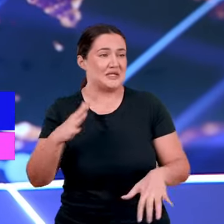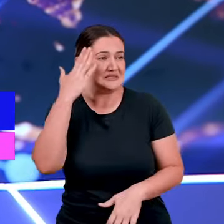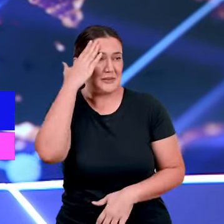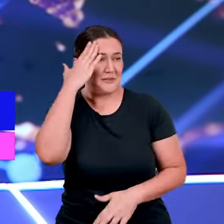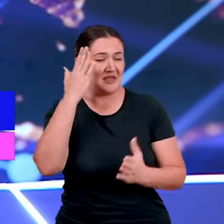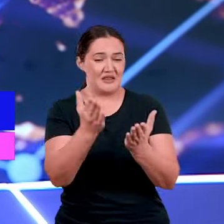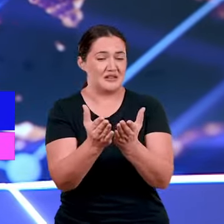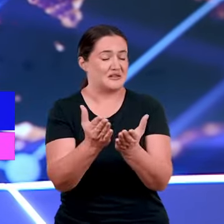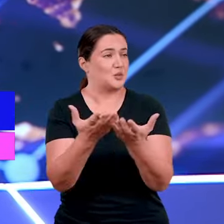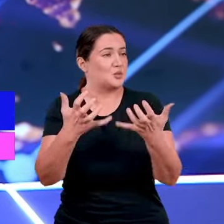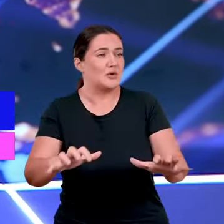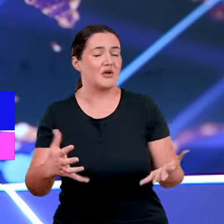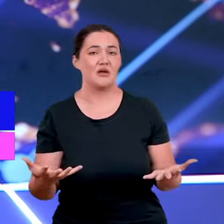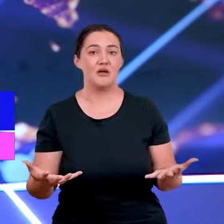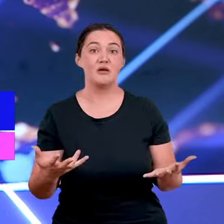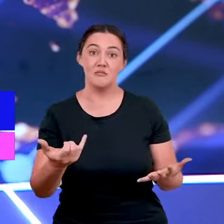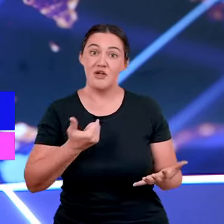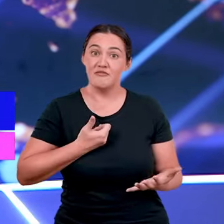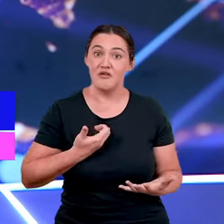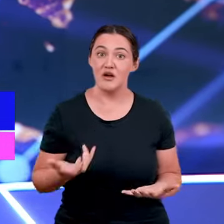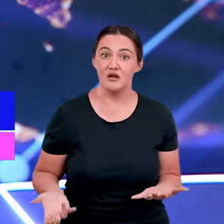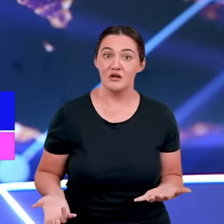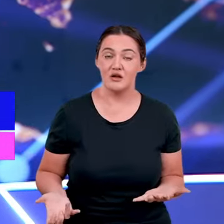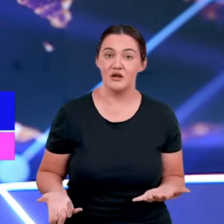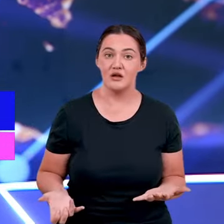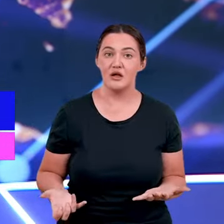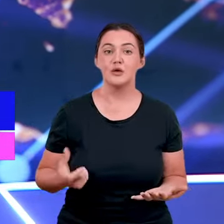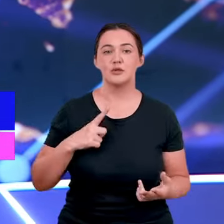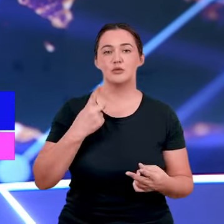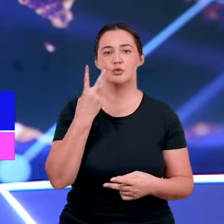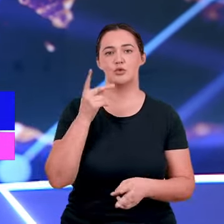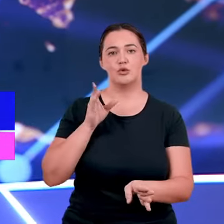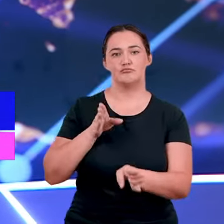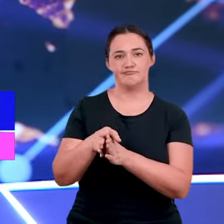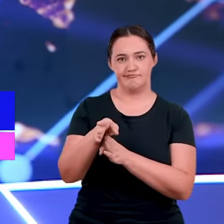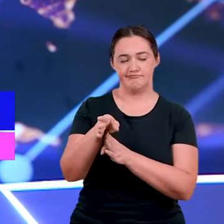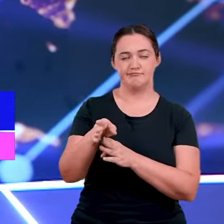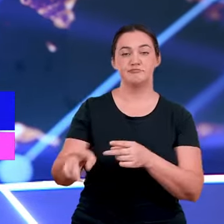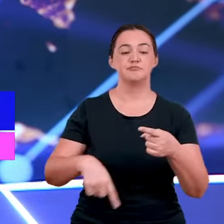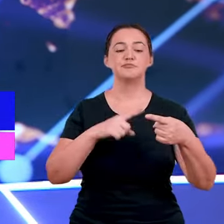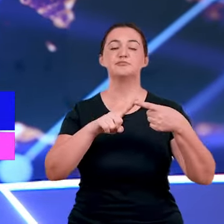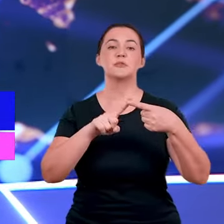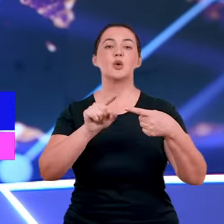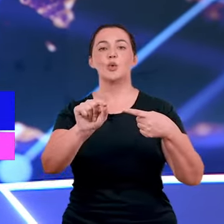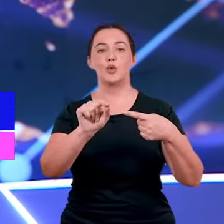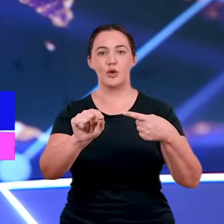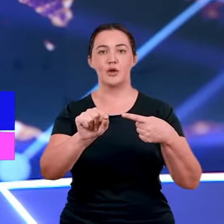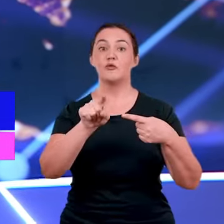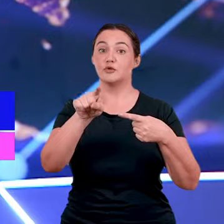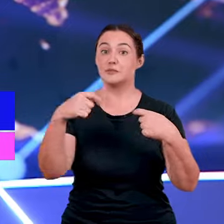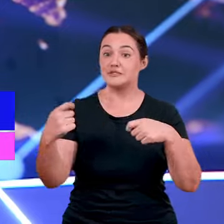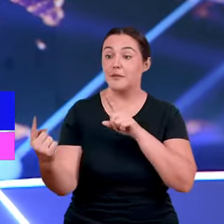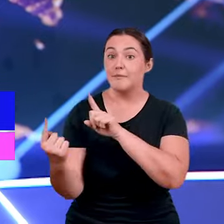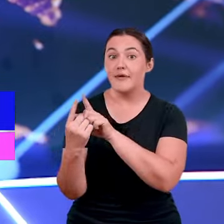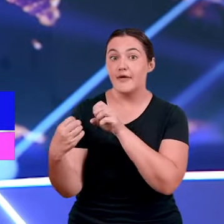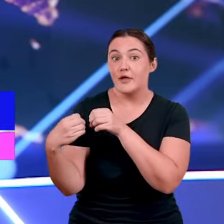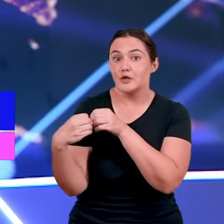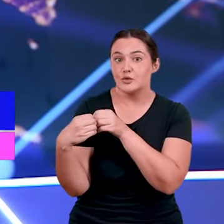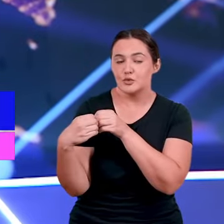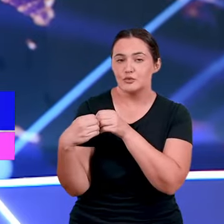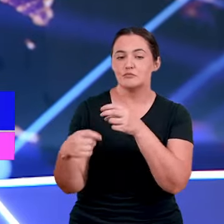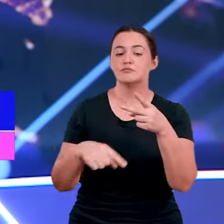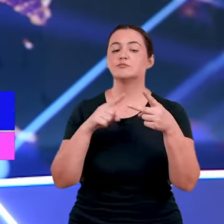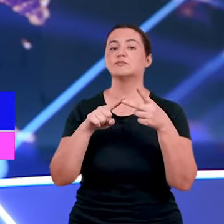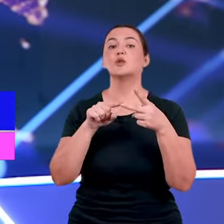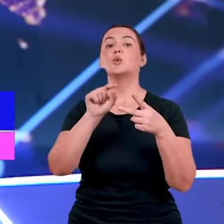fé, já não quer mais saber de nada de Deus. O que eu faço? Eu tenho 2 conselhos para você. Primeiro, fica perto.